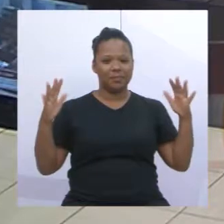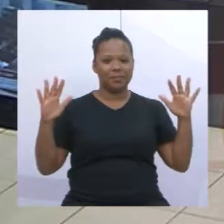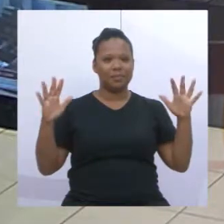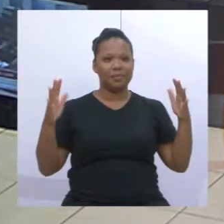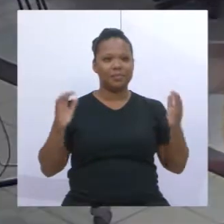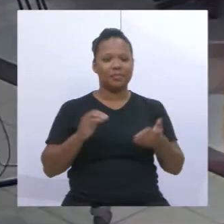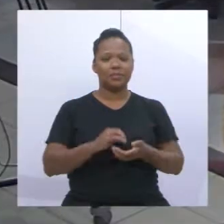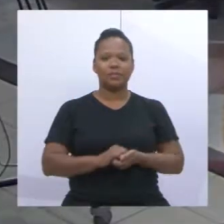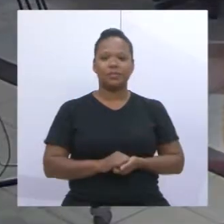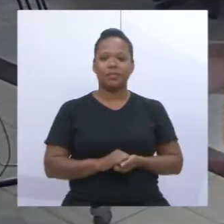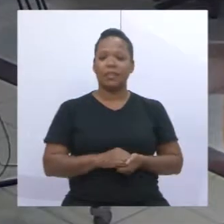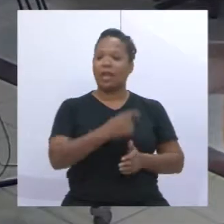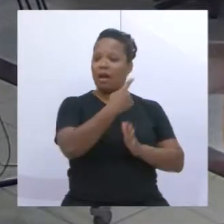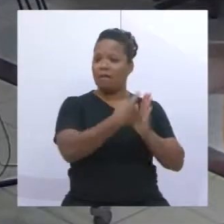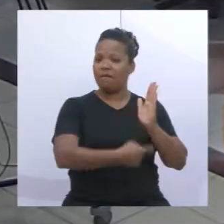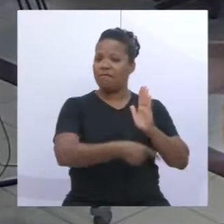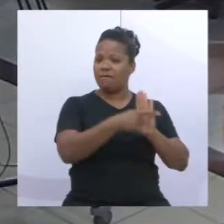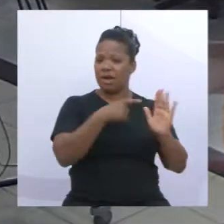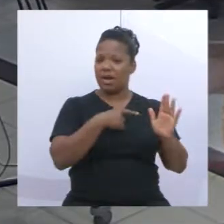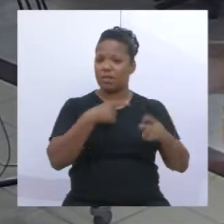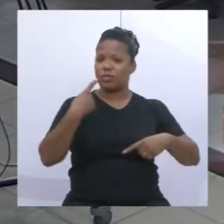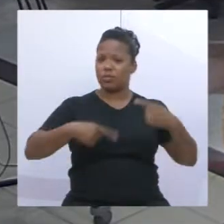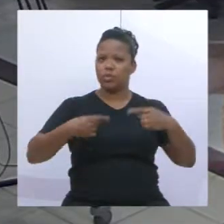O veto continua em discussão.